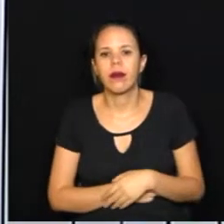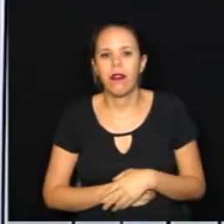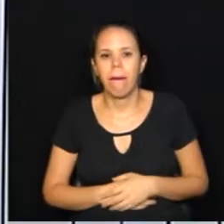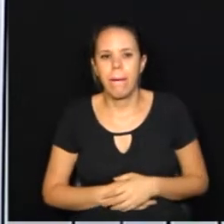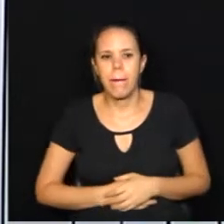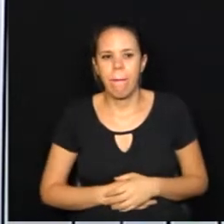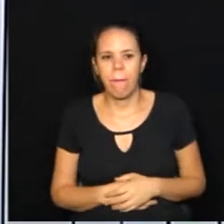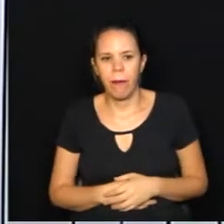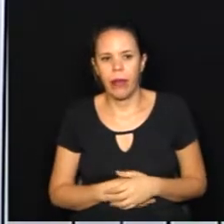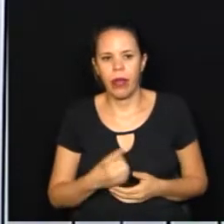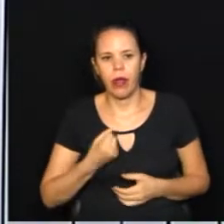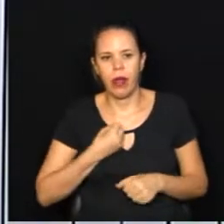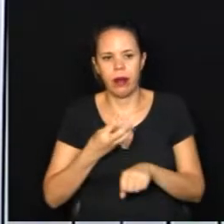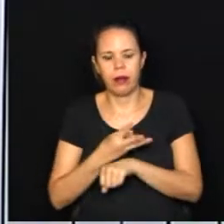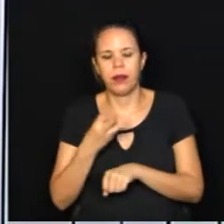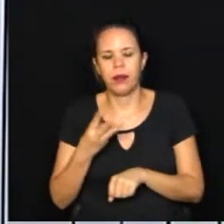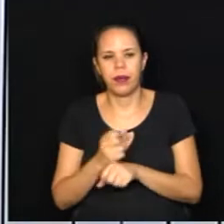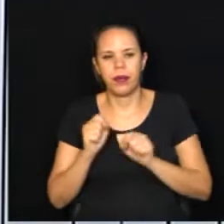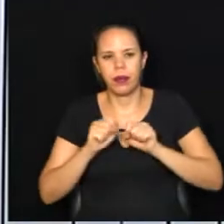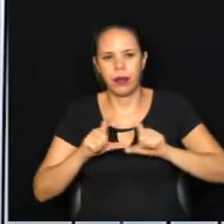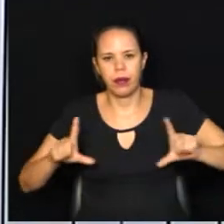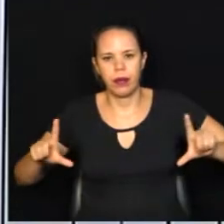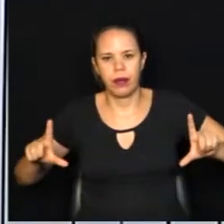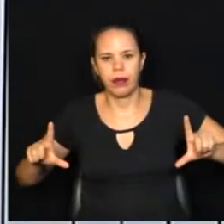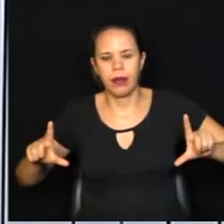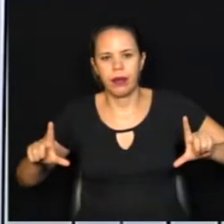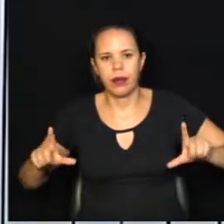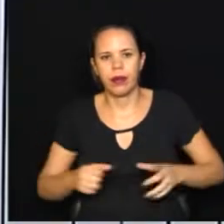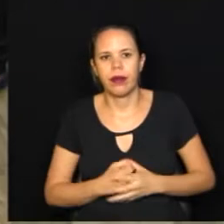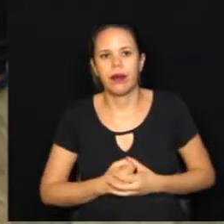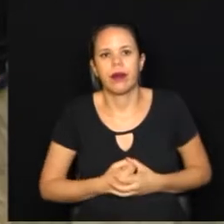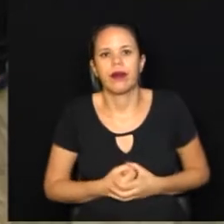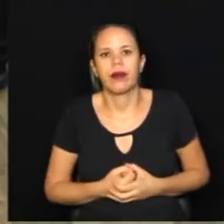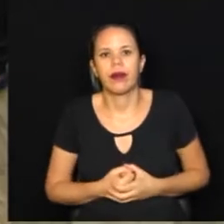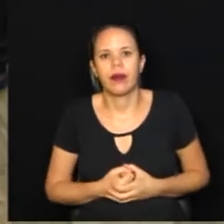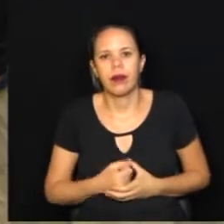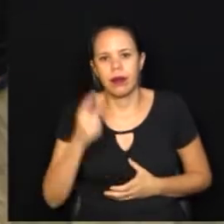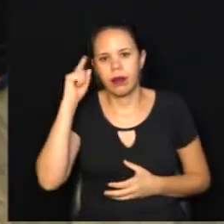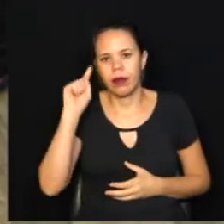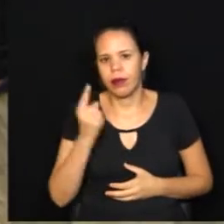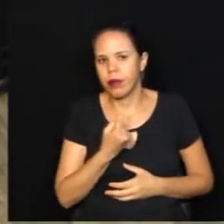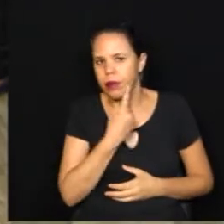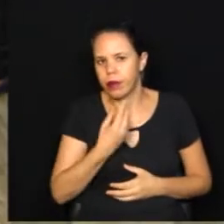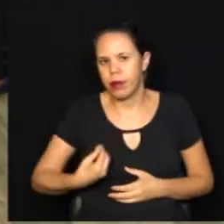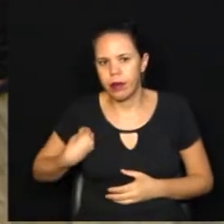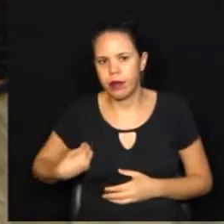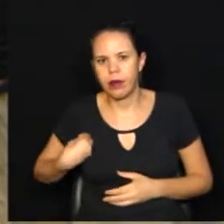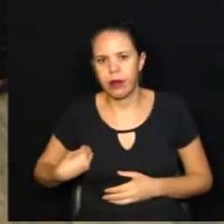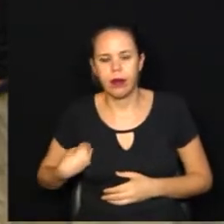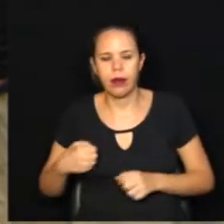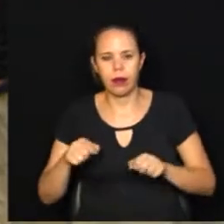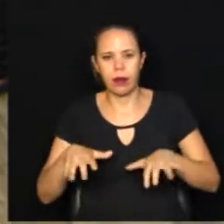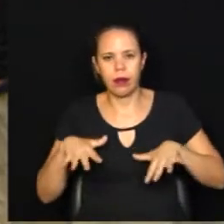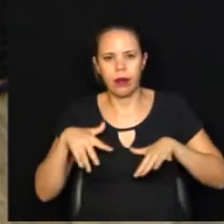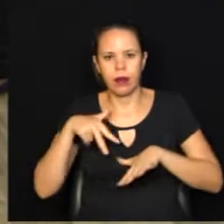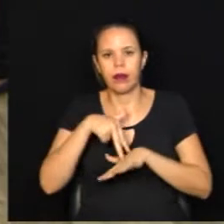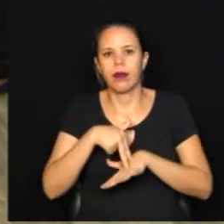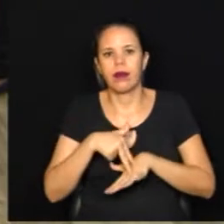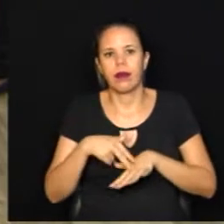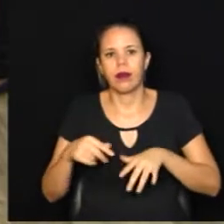978293776. É o número do nosso WhatsApp que está aqui na sua tela. A Mina Abreu está aqui nos nossos estúdios com as notícias